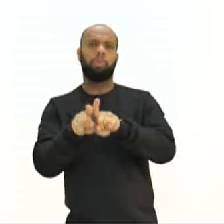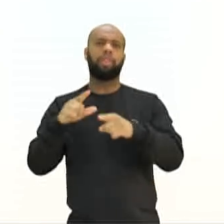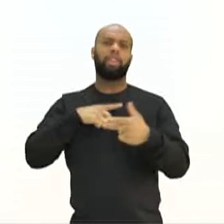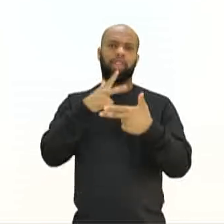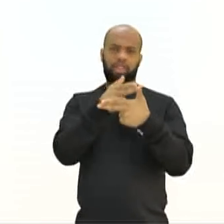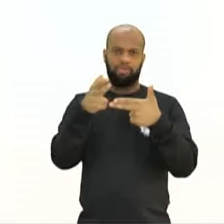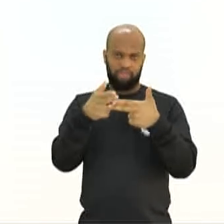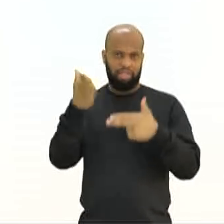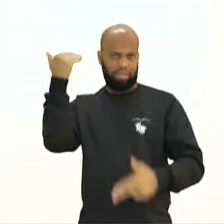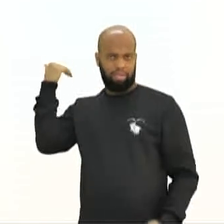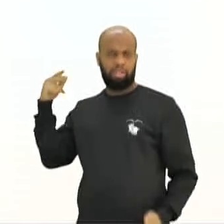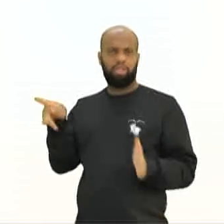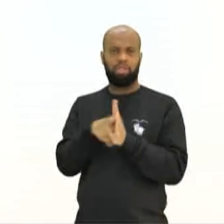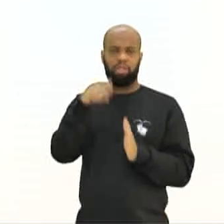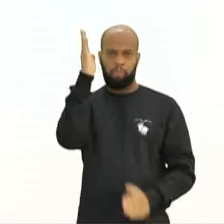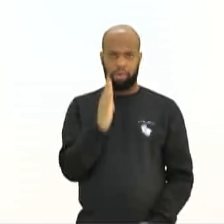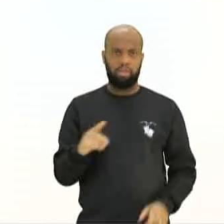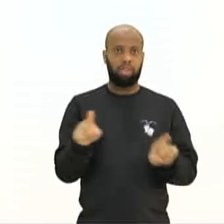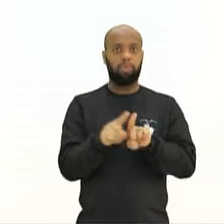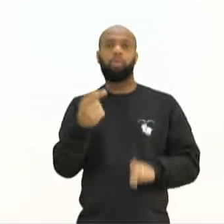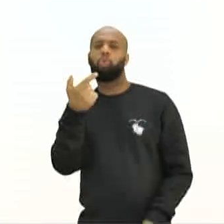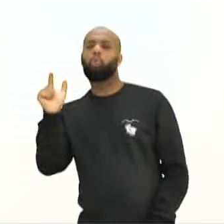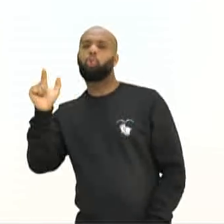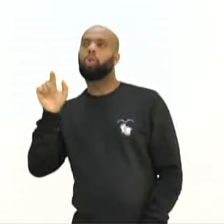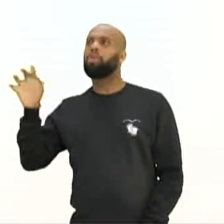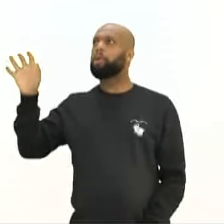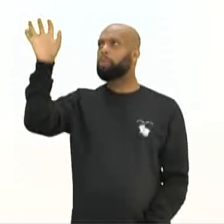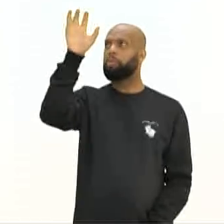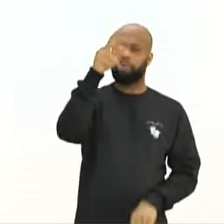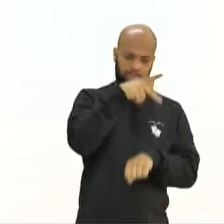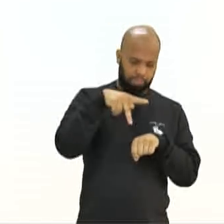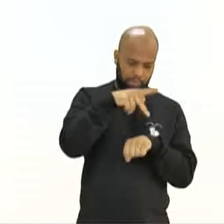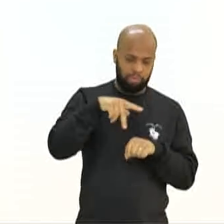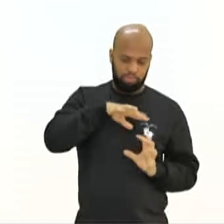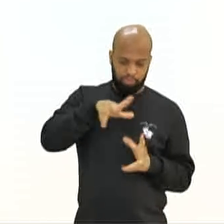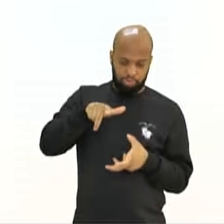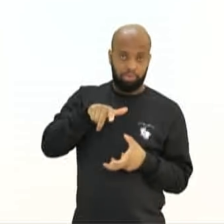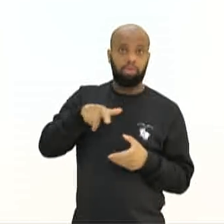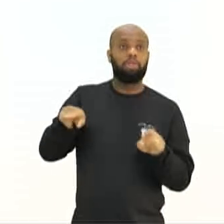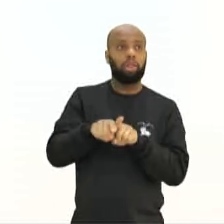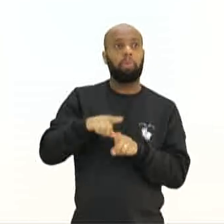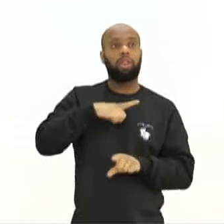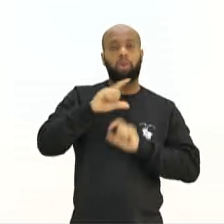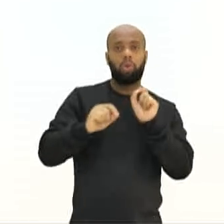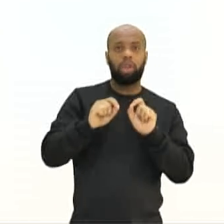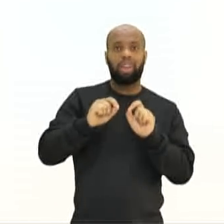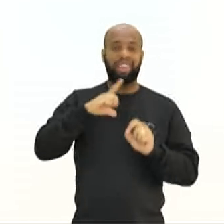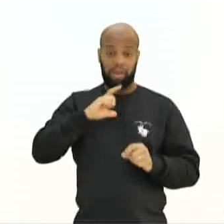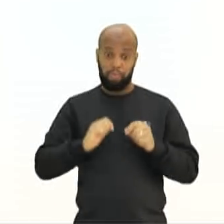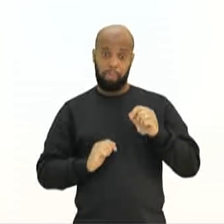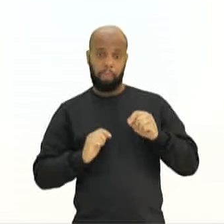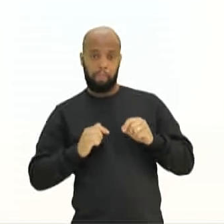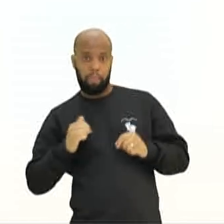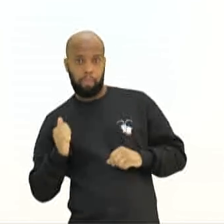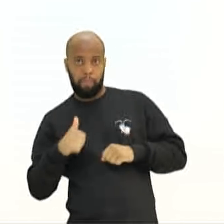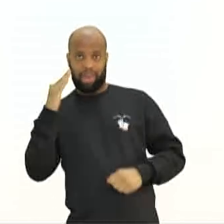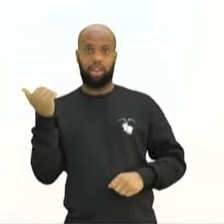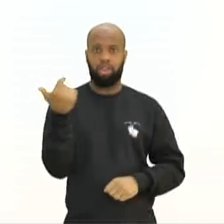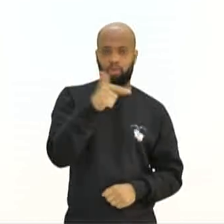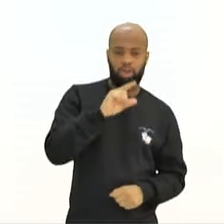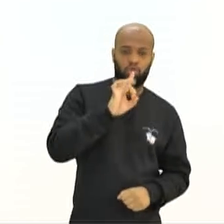do Brasil, dos Estados Unidos e de outros cantos do mundo. Para além dos serviços ligados à indústria